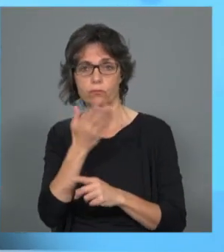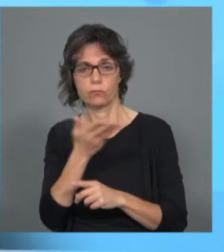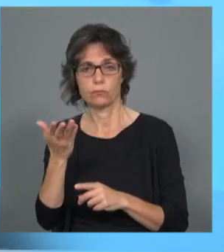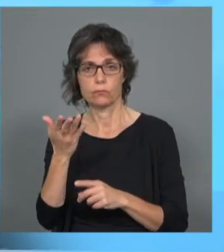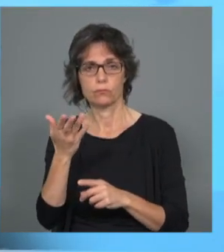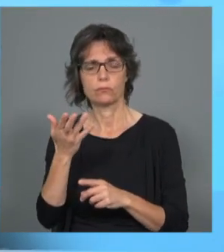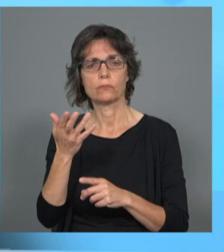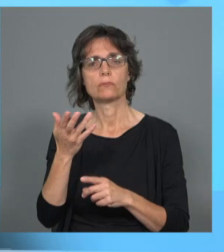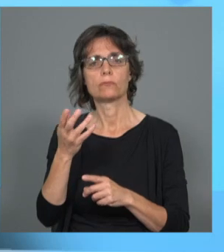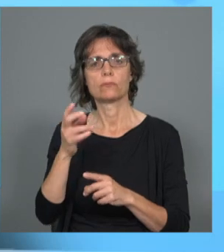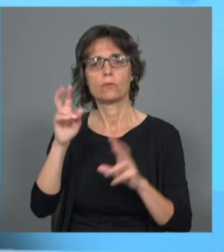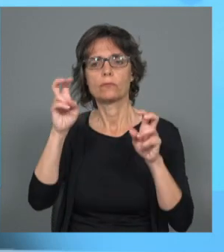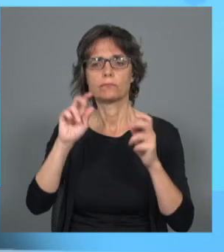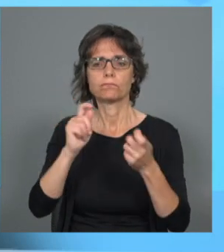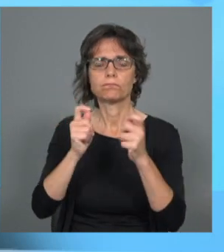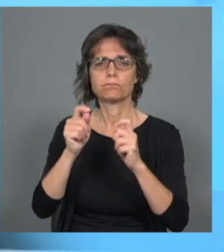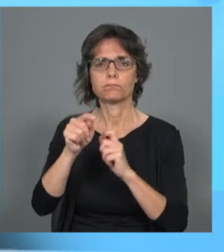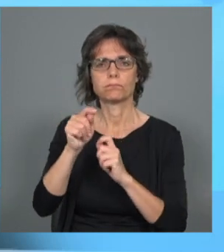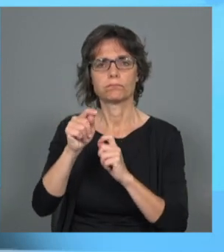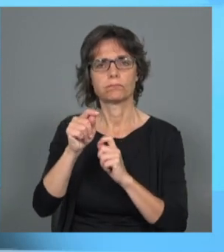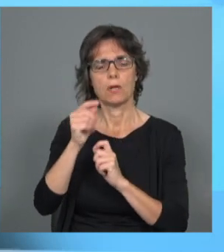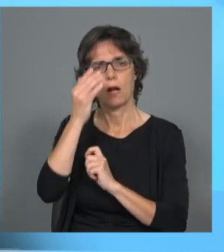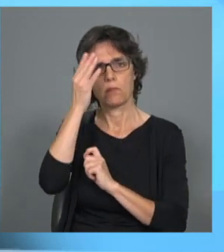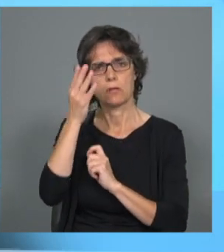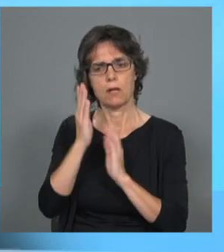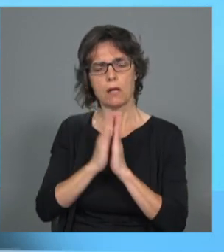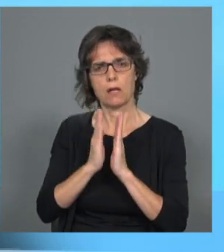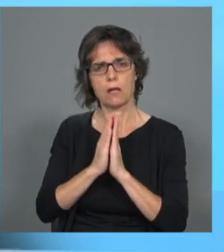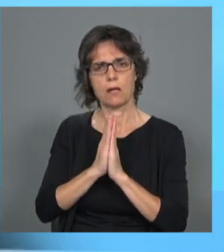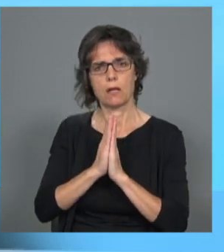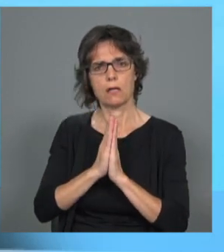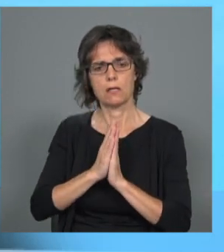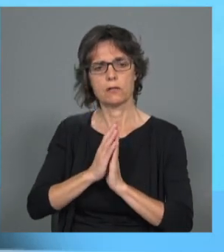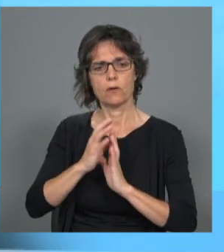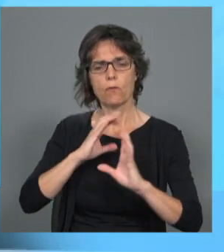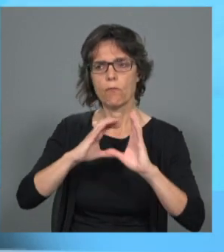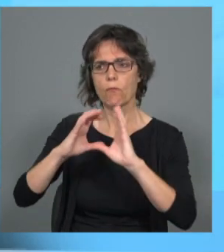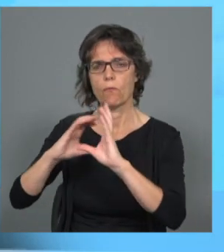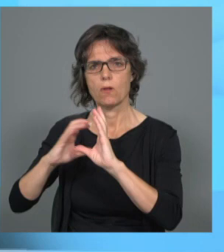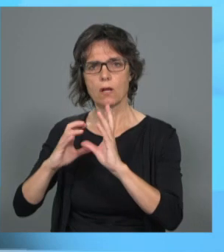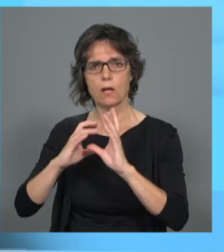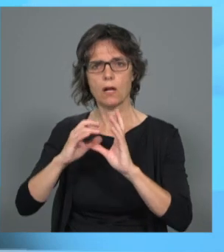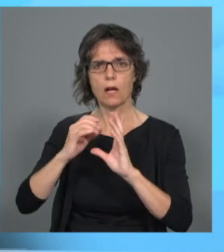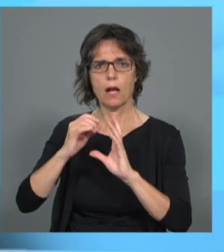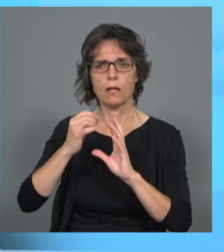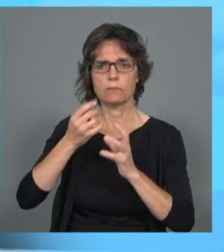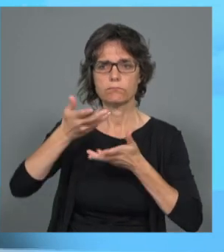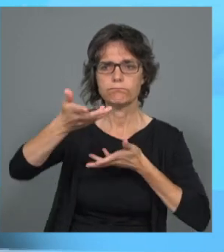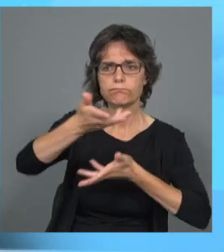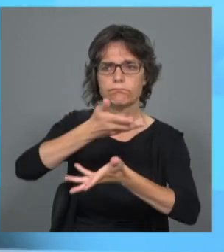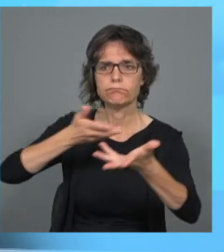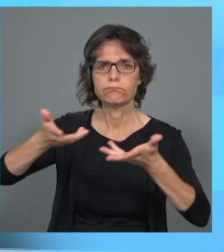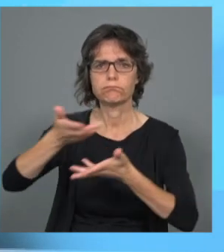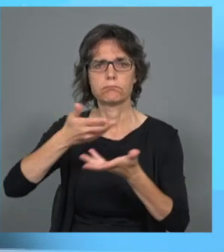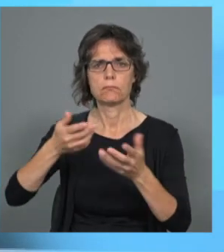debate esta capacidade da Igreja comunicar, da Igreja ser percebida. O que é que aconteceu? Porquê é